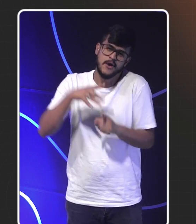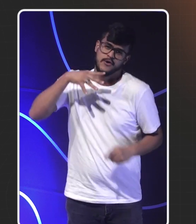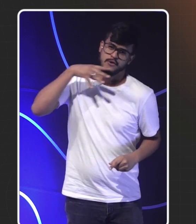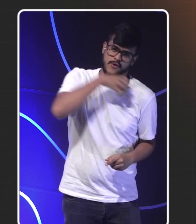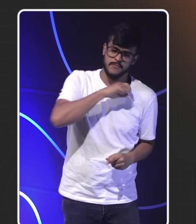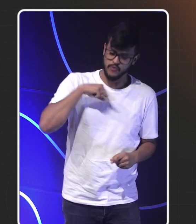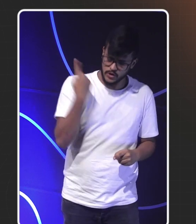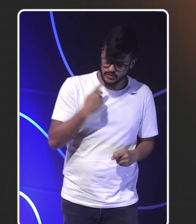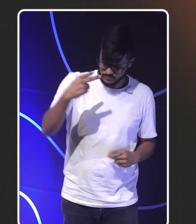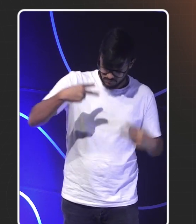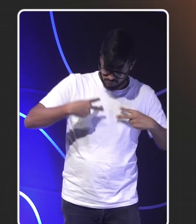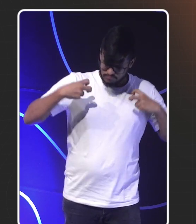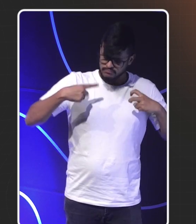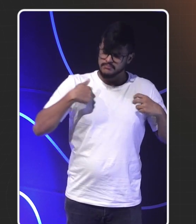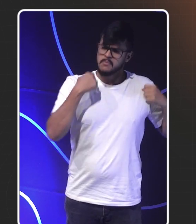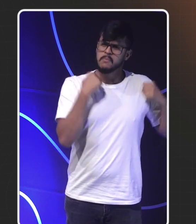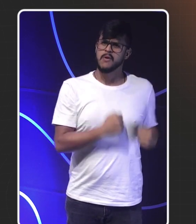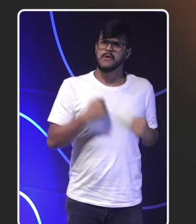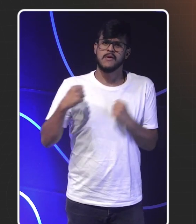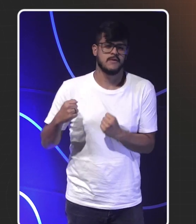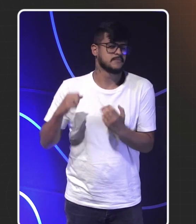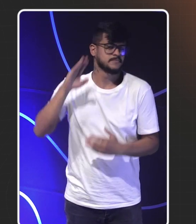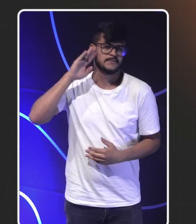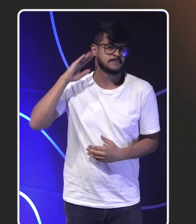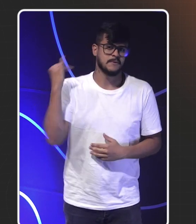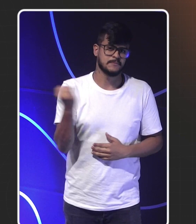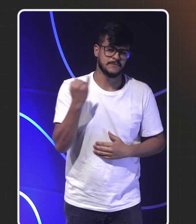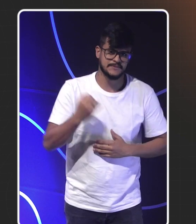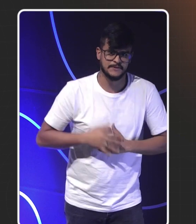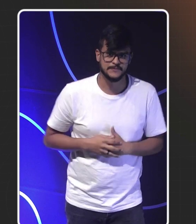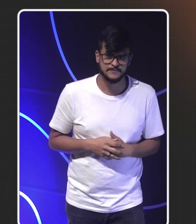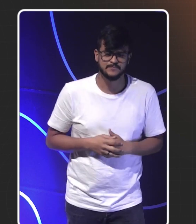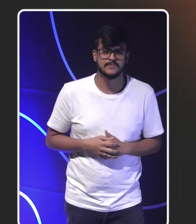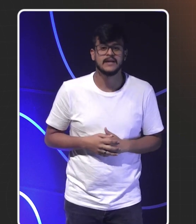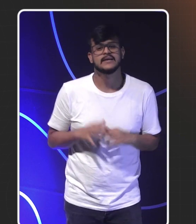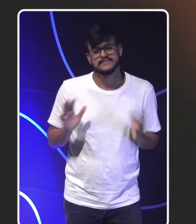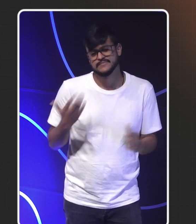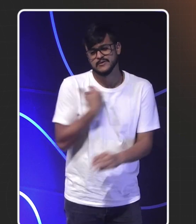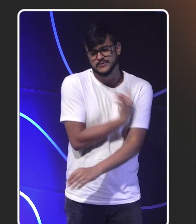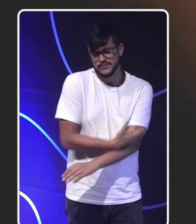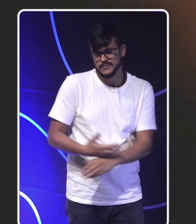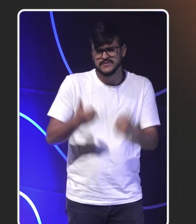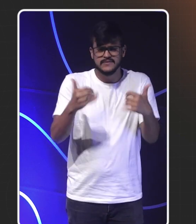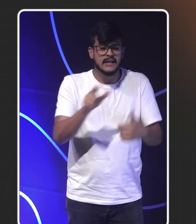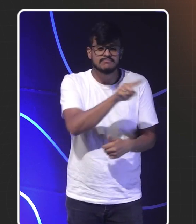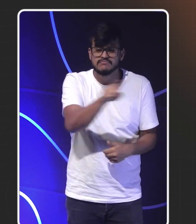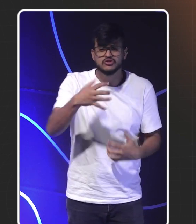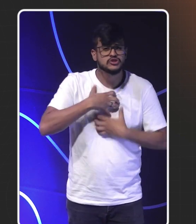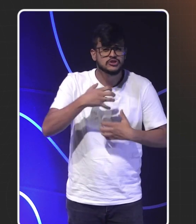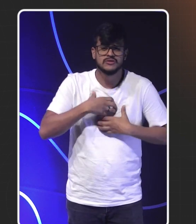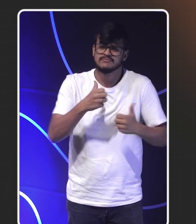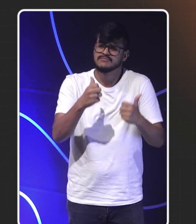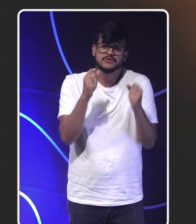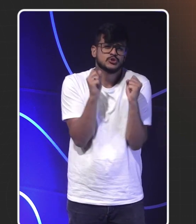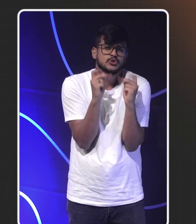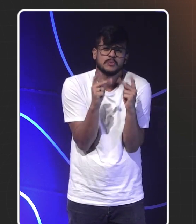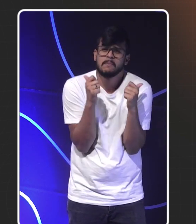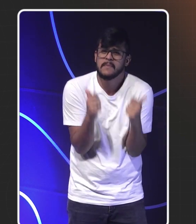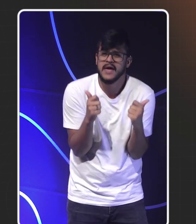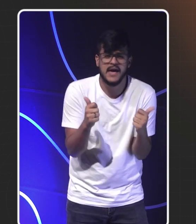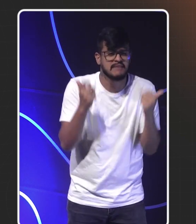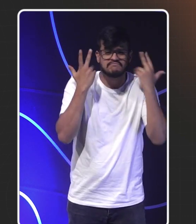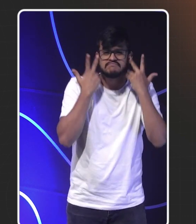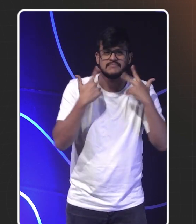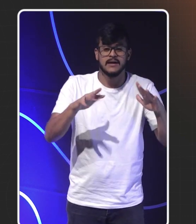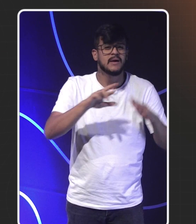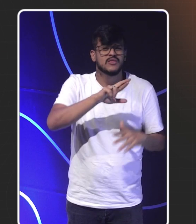E é isso, assim, eu sempre digo que tá tudo bem ser quem a gente é, e tá tudo bem ser quem a gente é em todos os aspectos, não só no